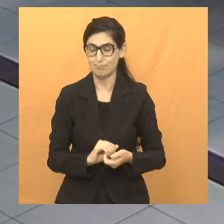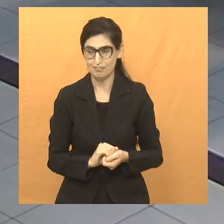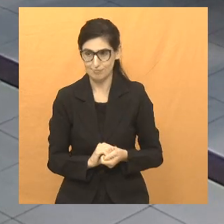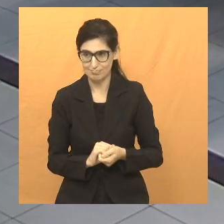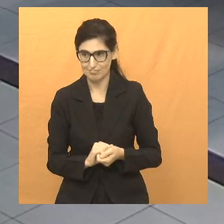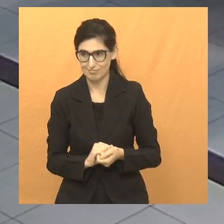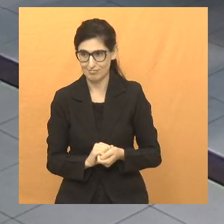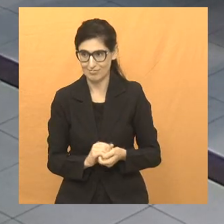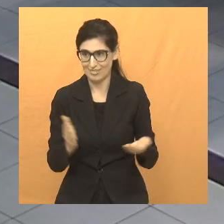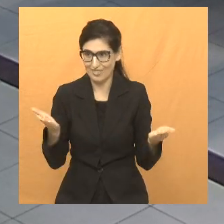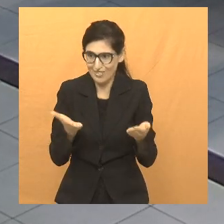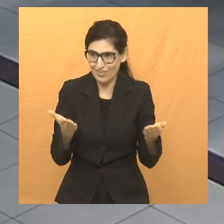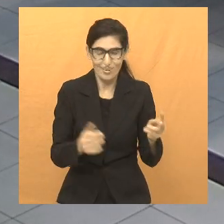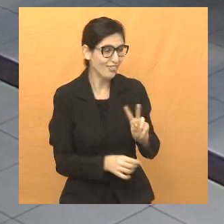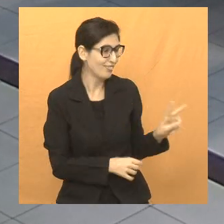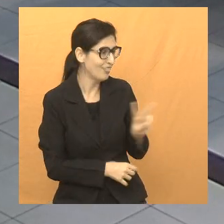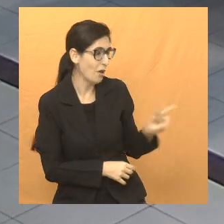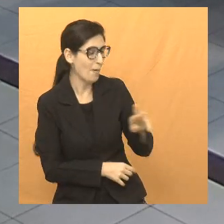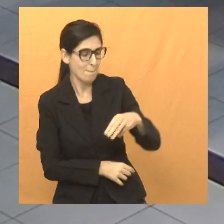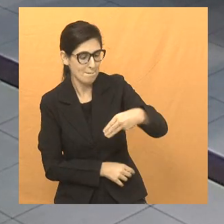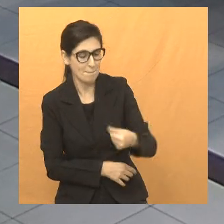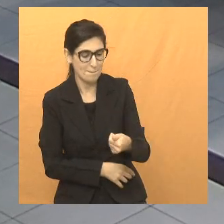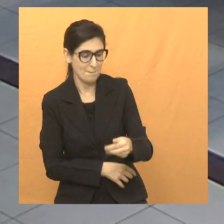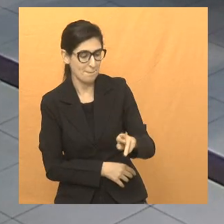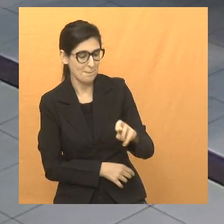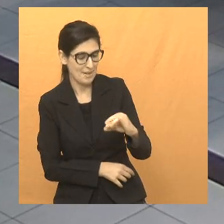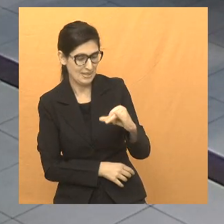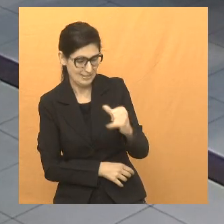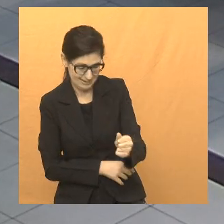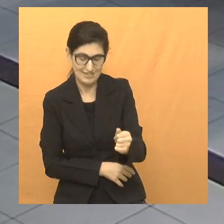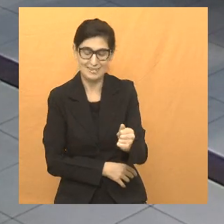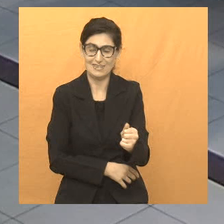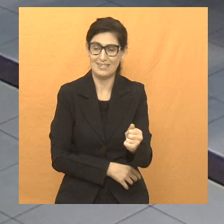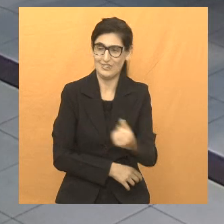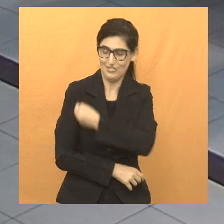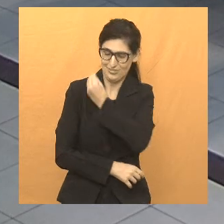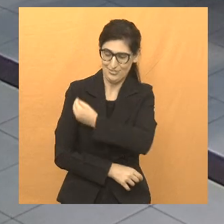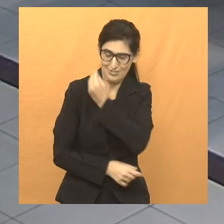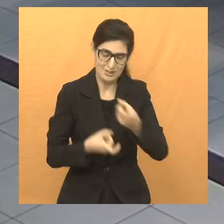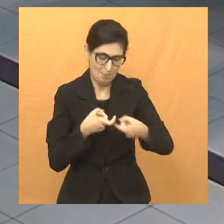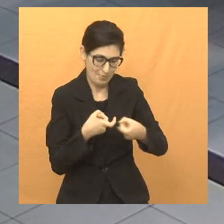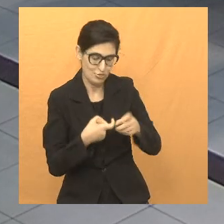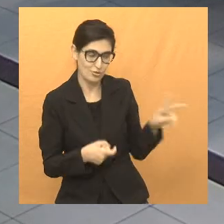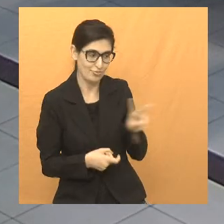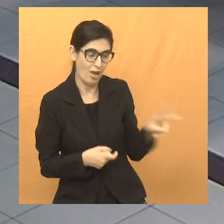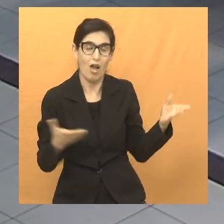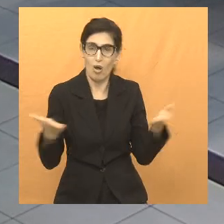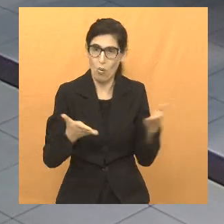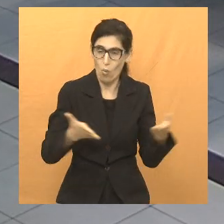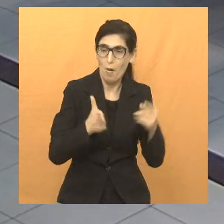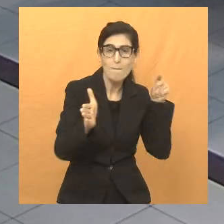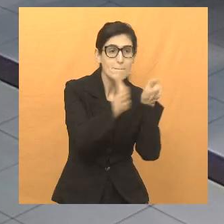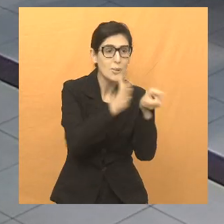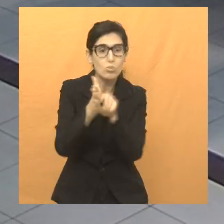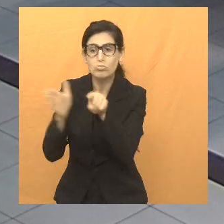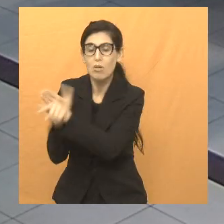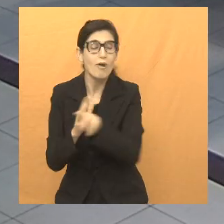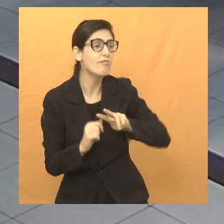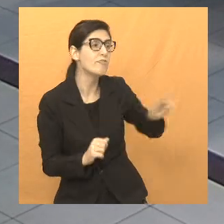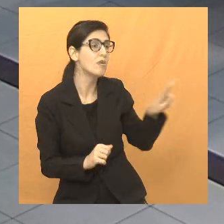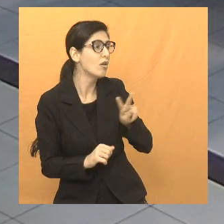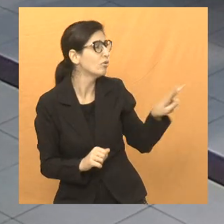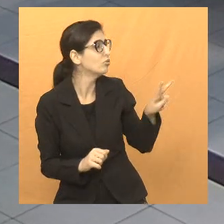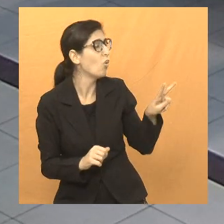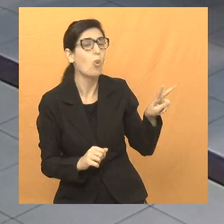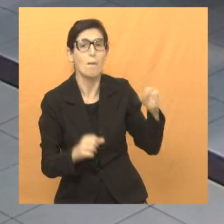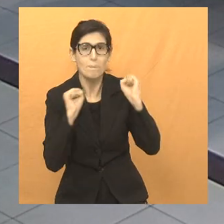Falo da presença da nossa vereadora, doutora Márcia, e quero abrir a pergunta para os demais vereadores, se alguém tiver alguma